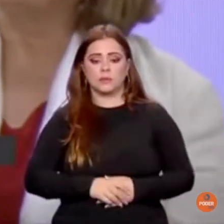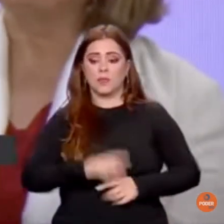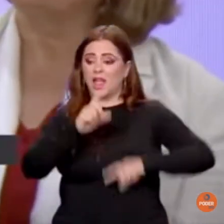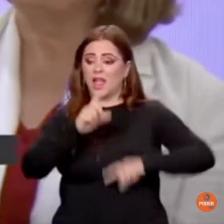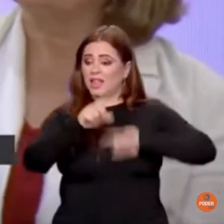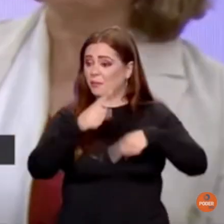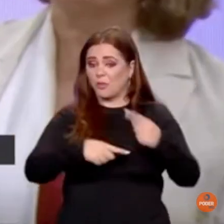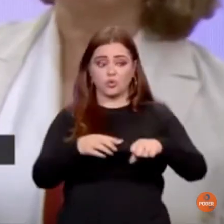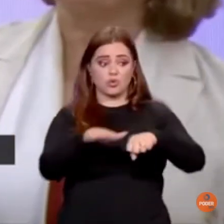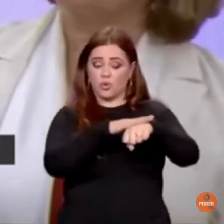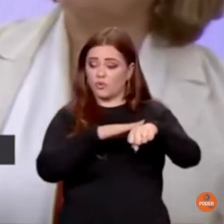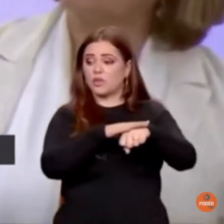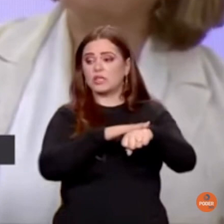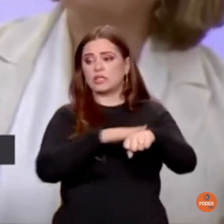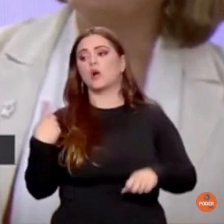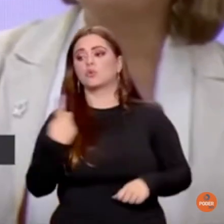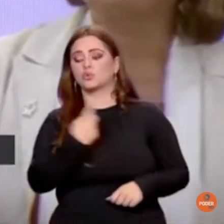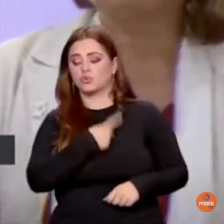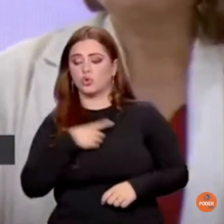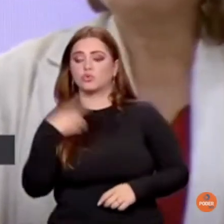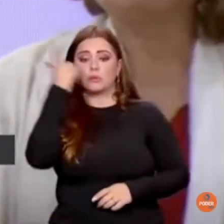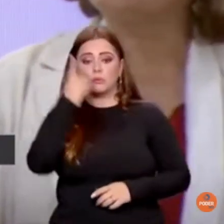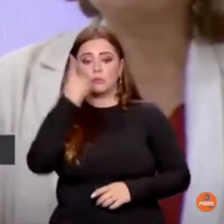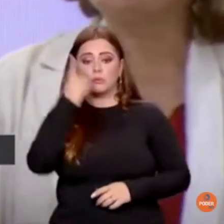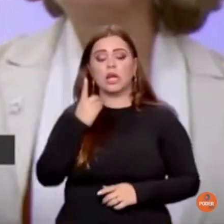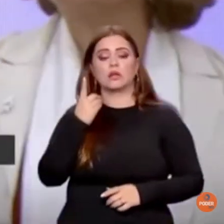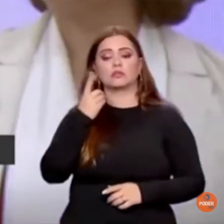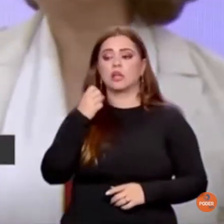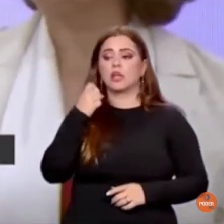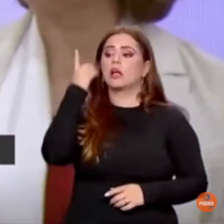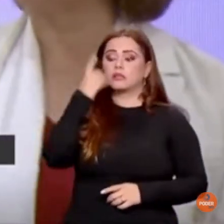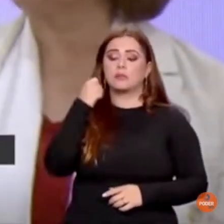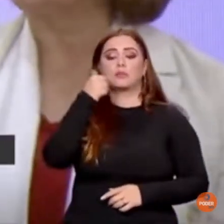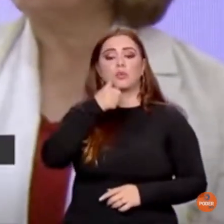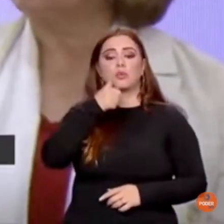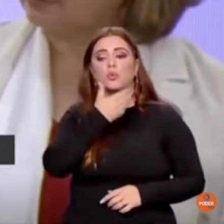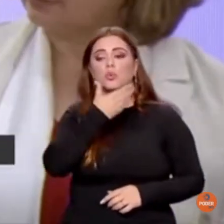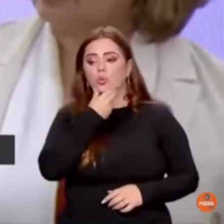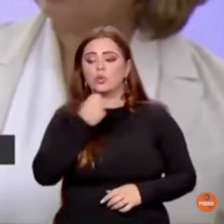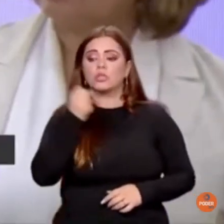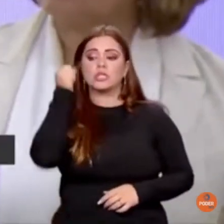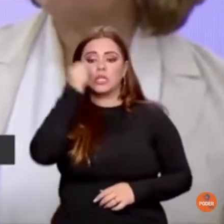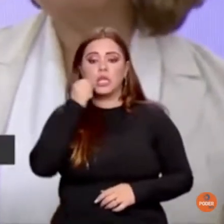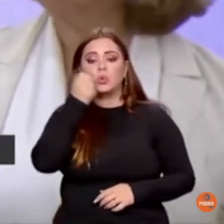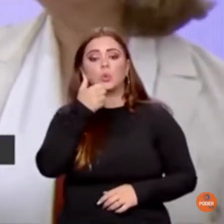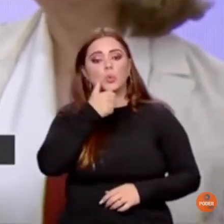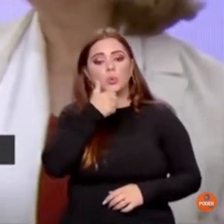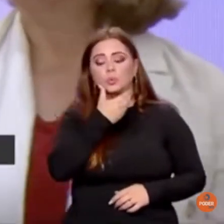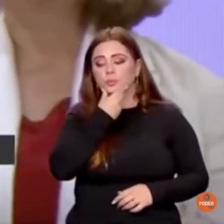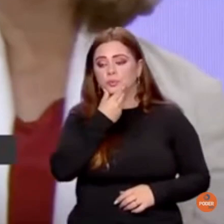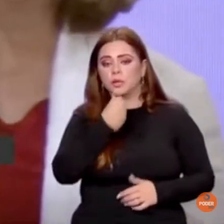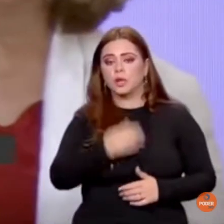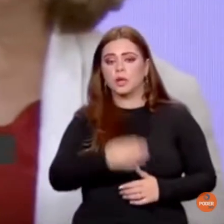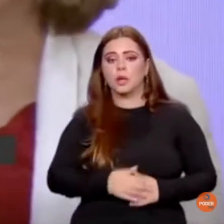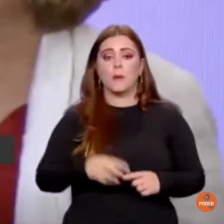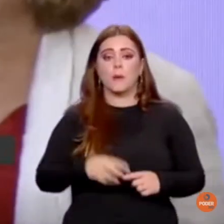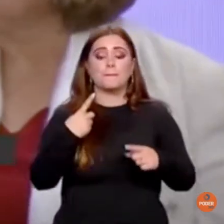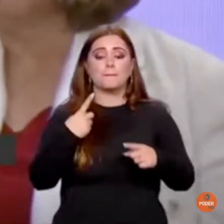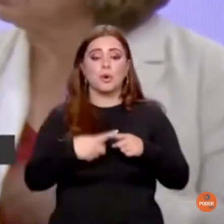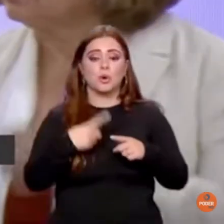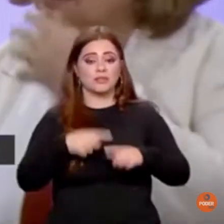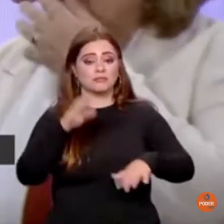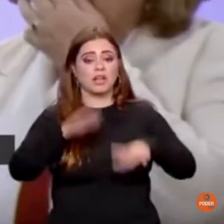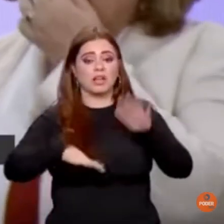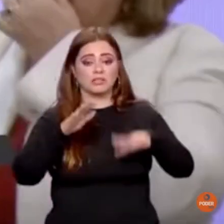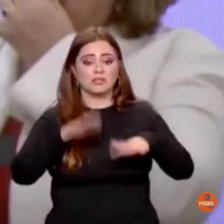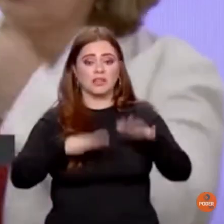gente conversar com os nossos companheiros deputados e as companheiras deputadas, senadores e senadoras, porque muitas vezes